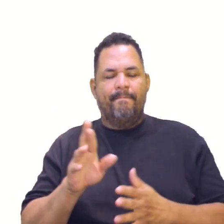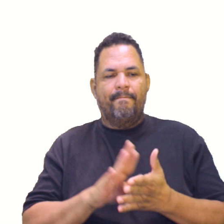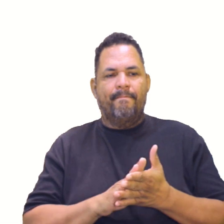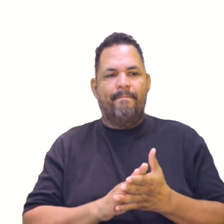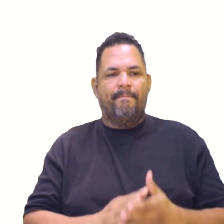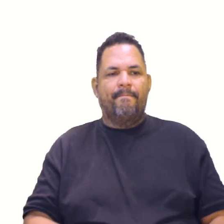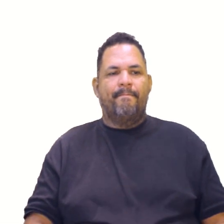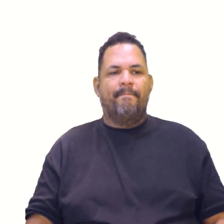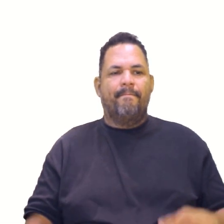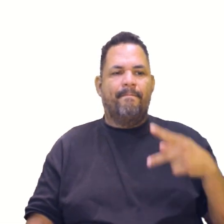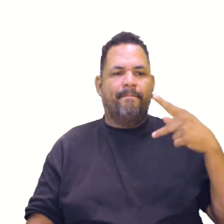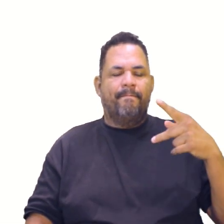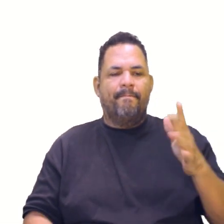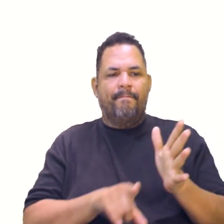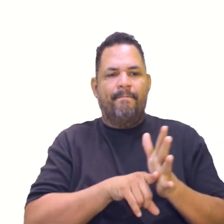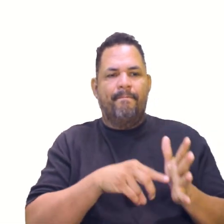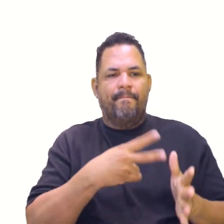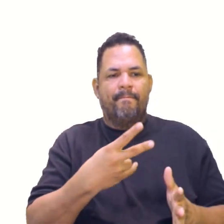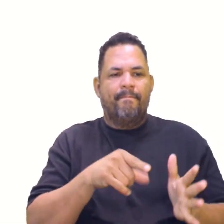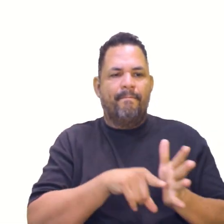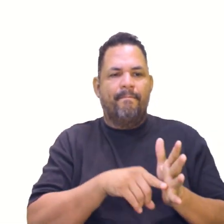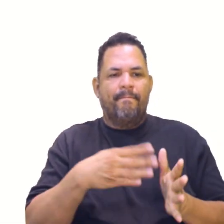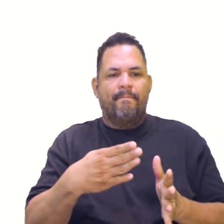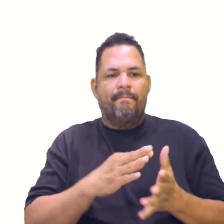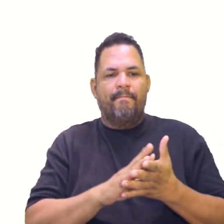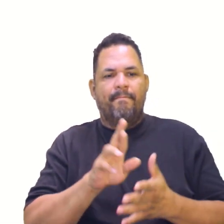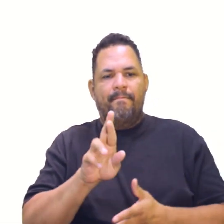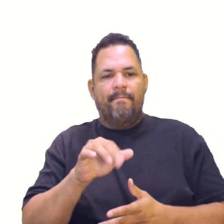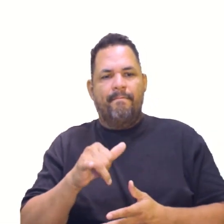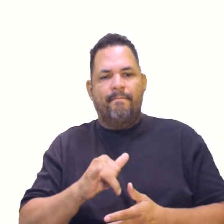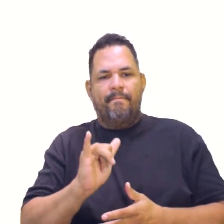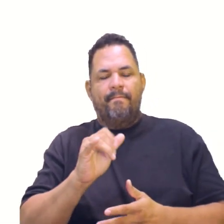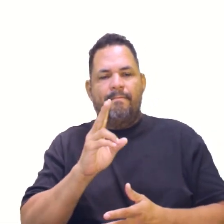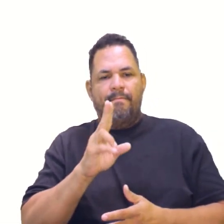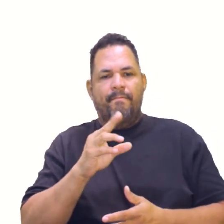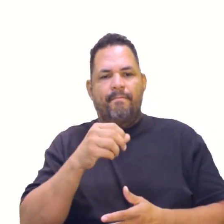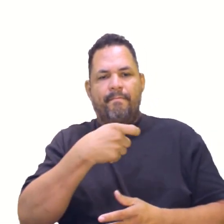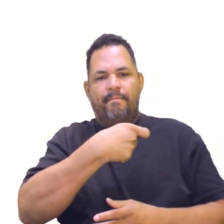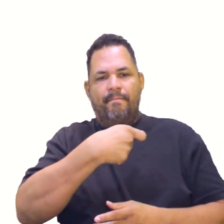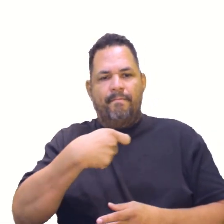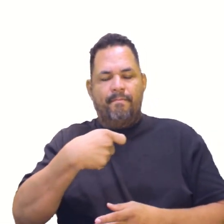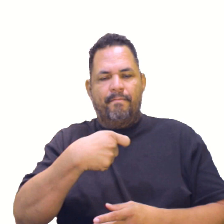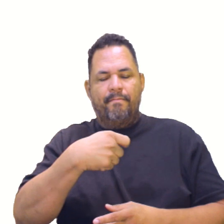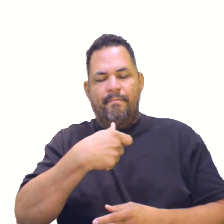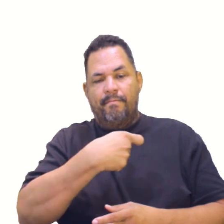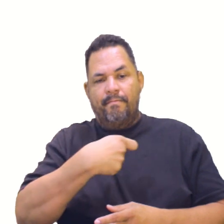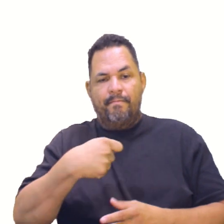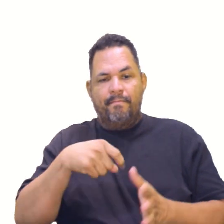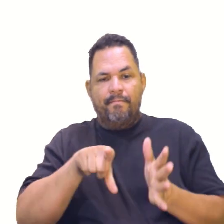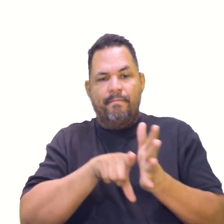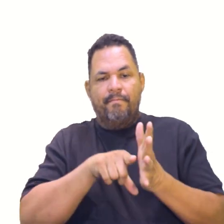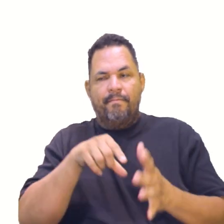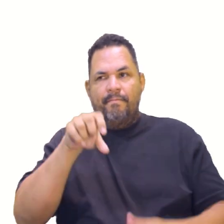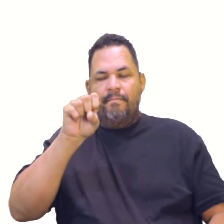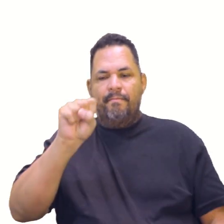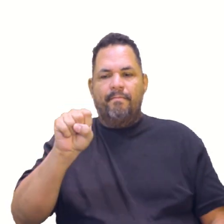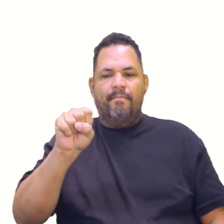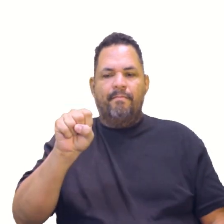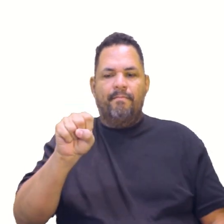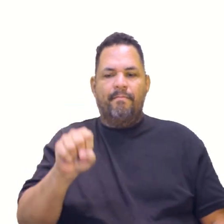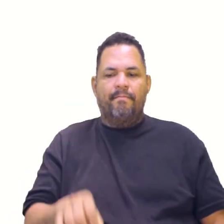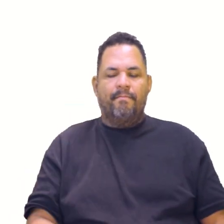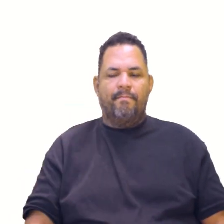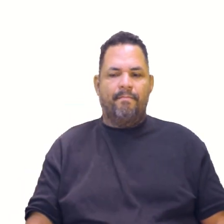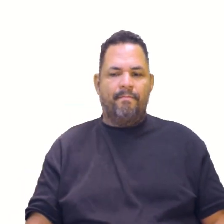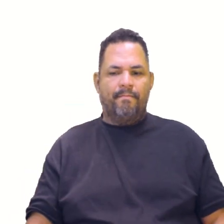Então lá, o ponto P é menos 2 e menos 4 e a reta R é y menos